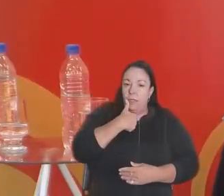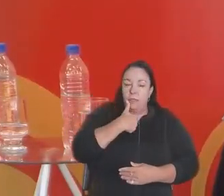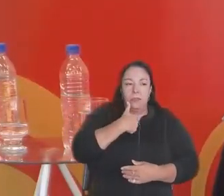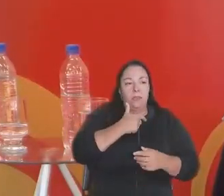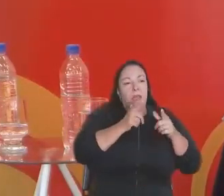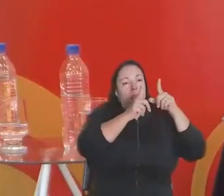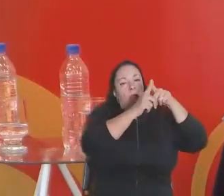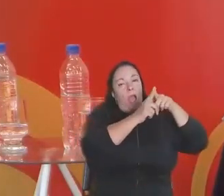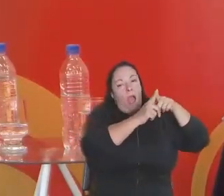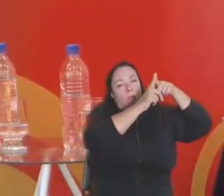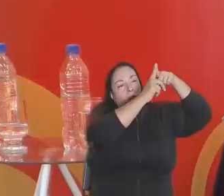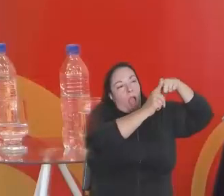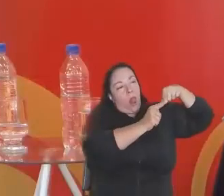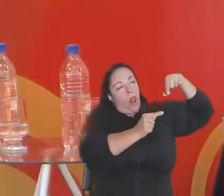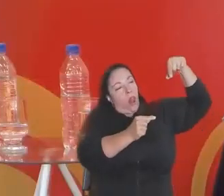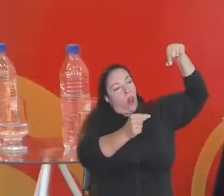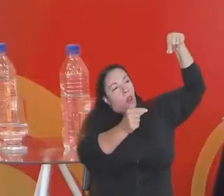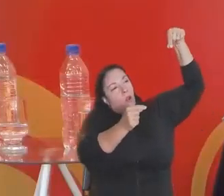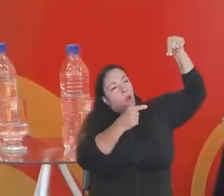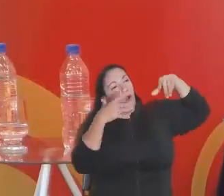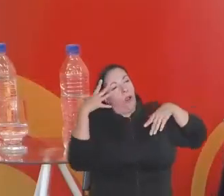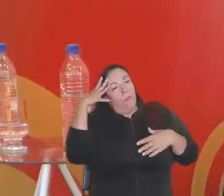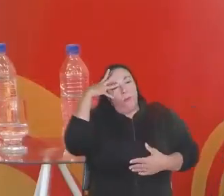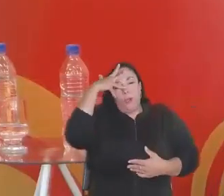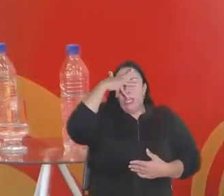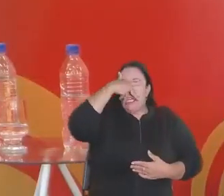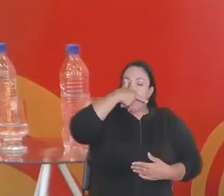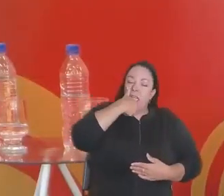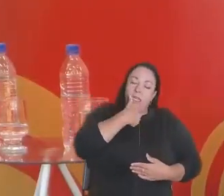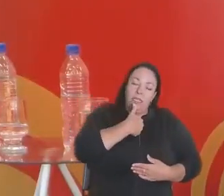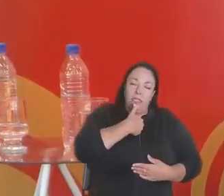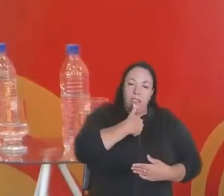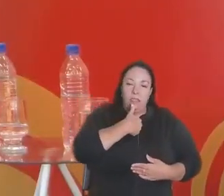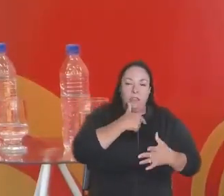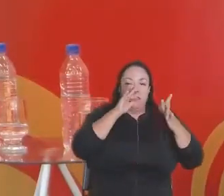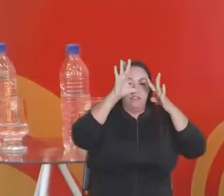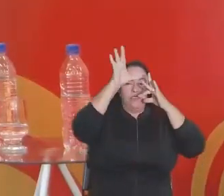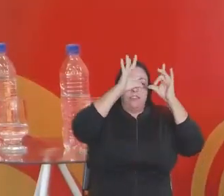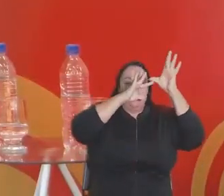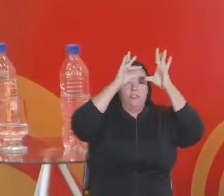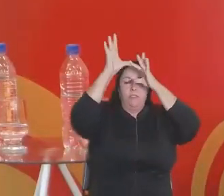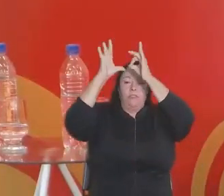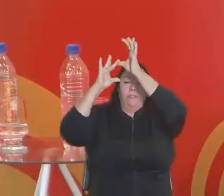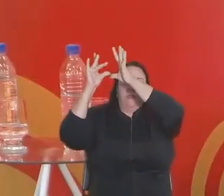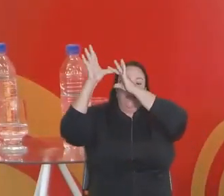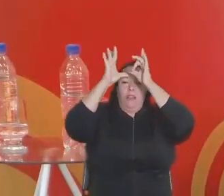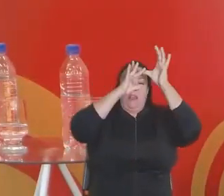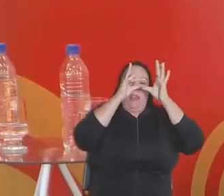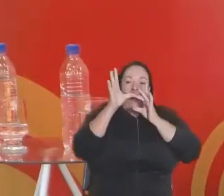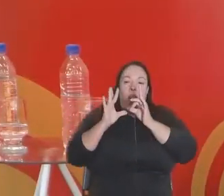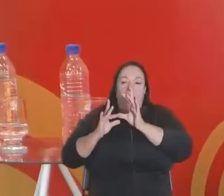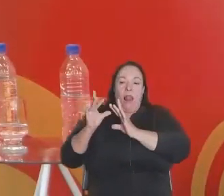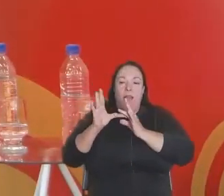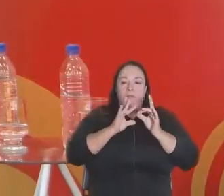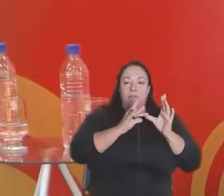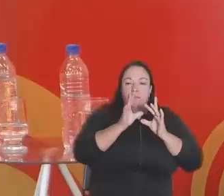uma lua tão bonita. Então, eu coloquei tudo cheio de estrela, pousada nas margens de um rio, um lugar